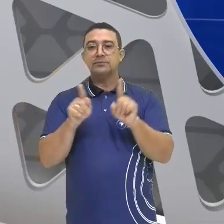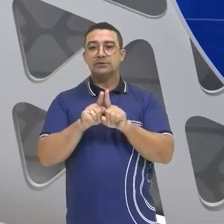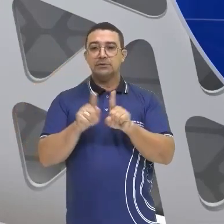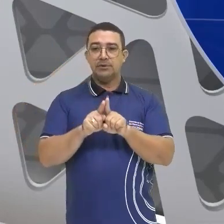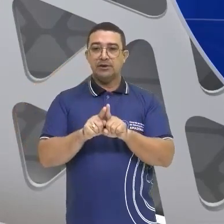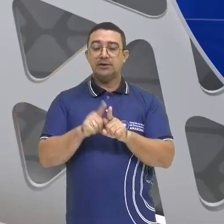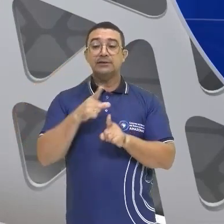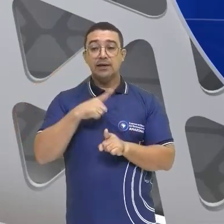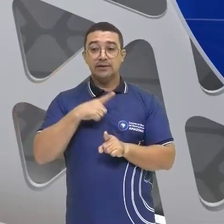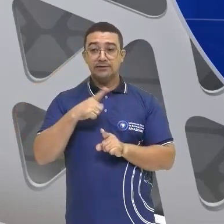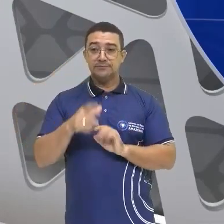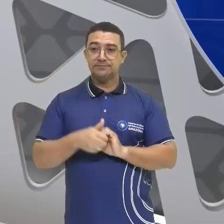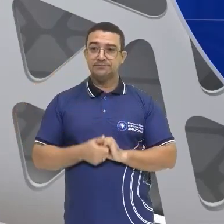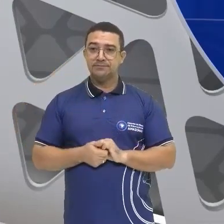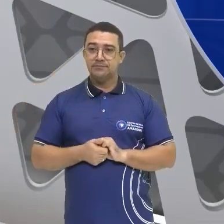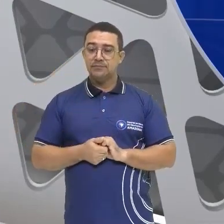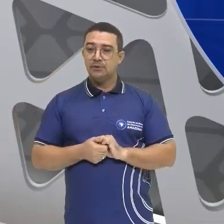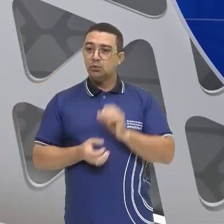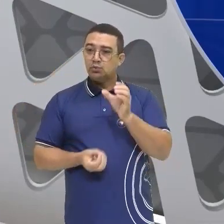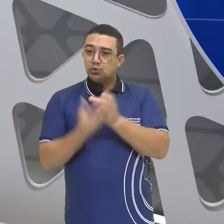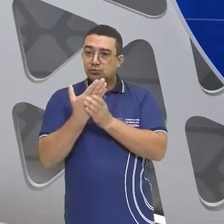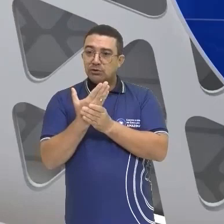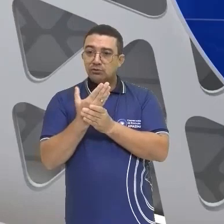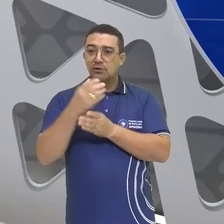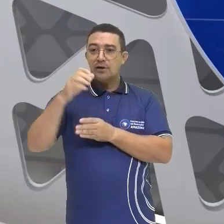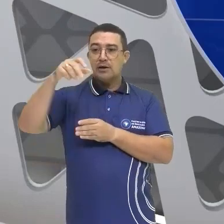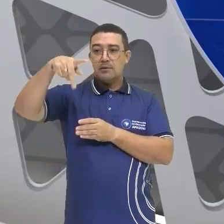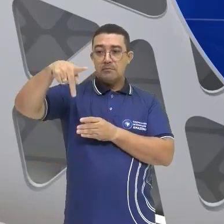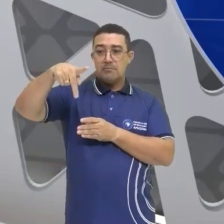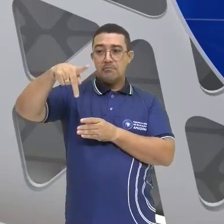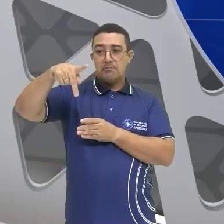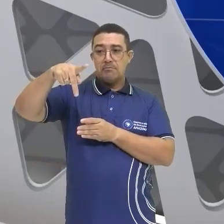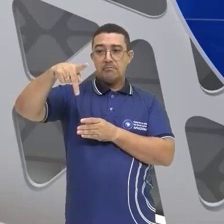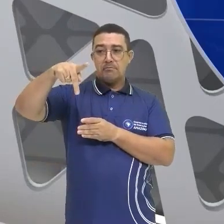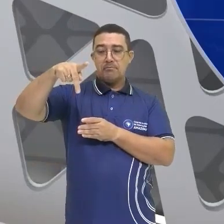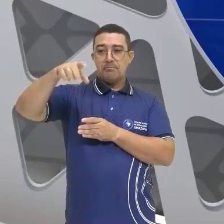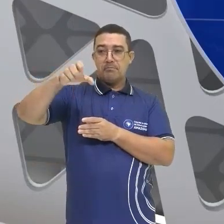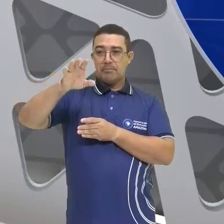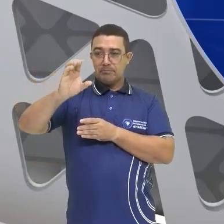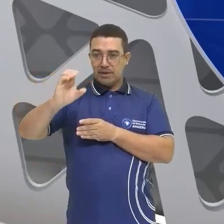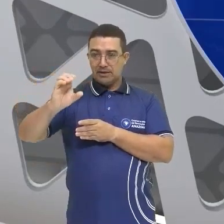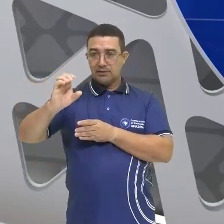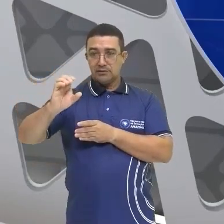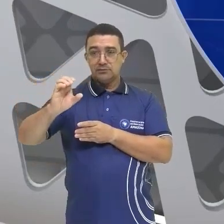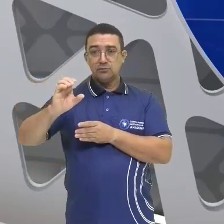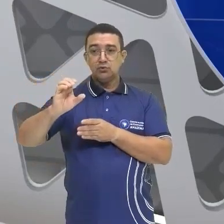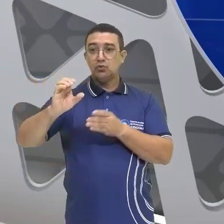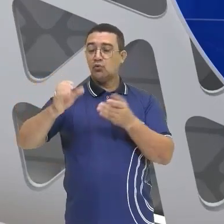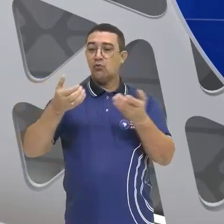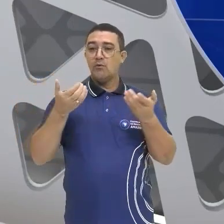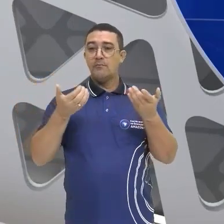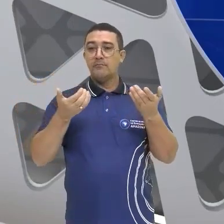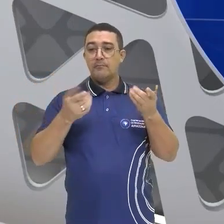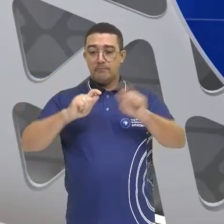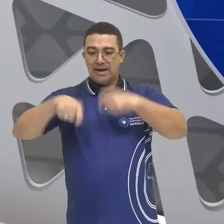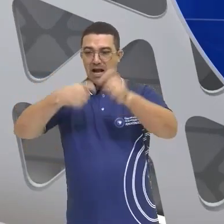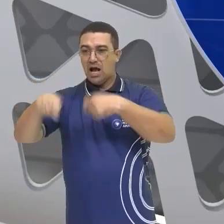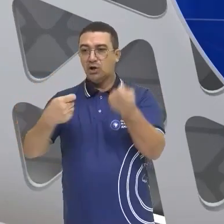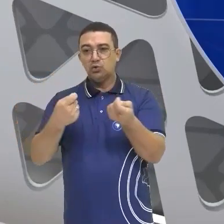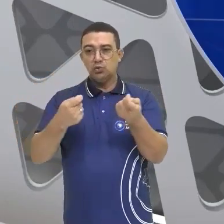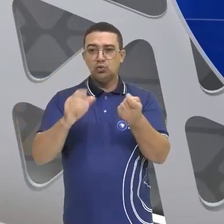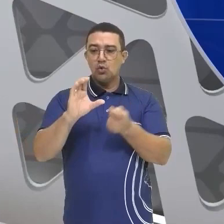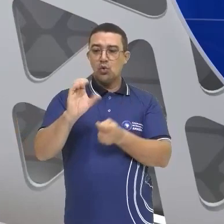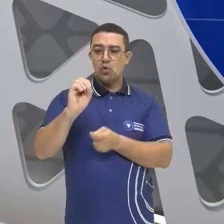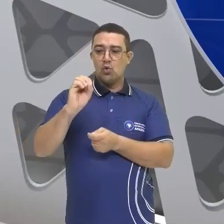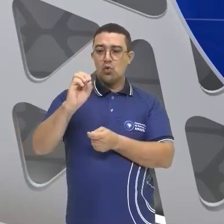também a criação da TEC, da Tarifa Externa Comum. Já no mercado comum, já está tudo meio que liberado ali.